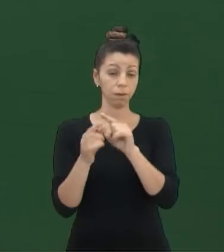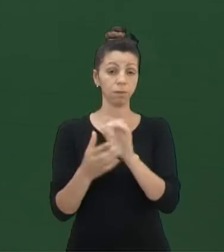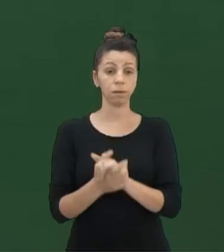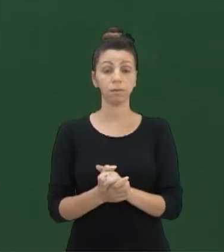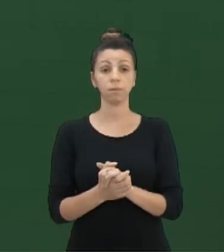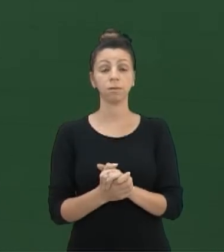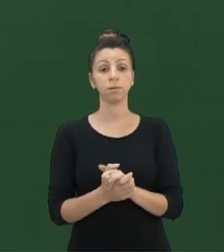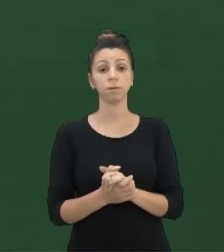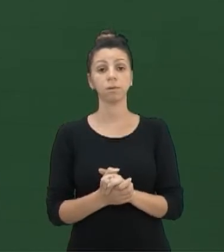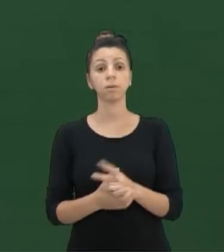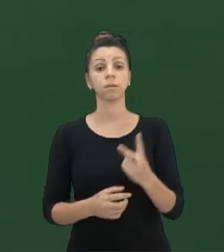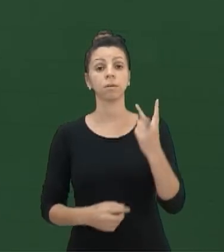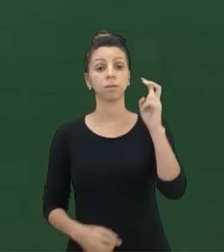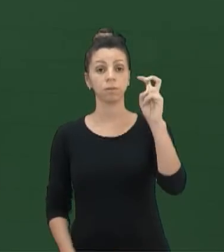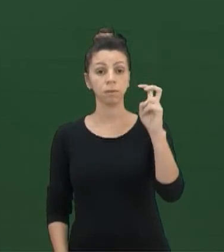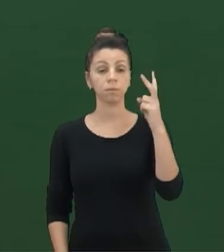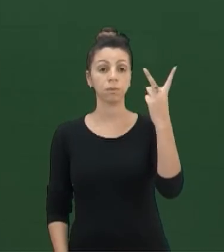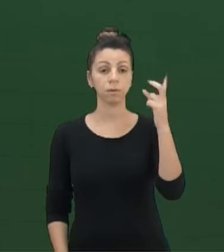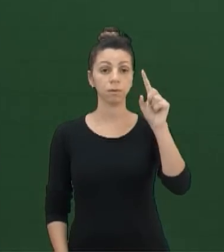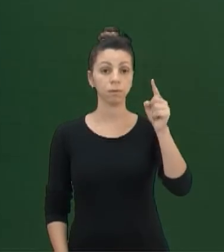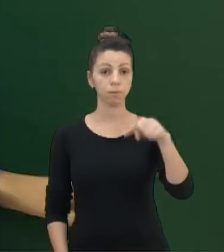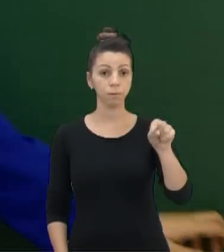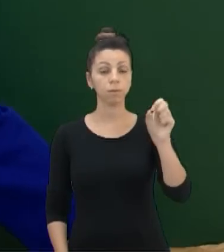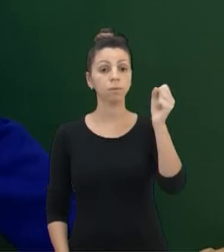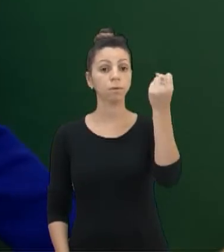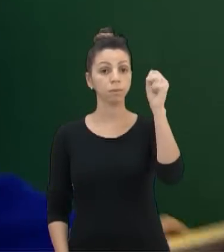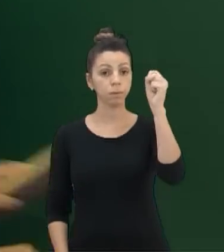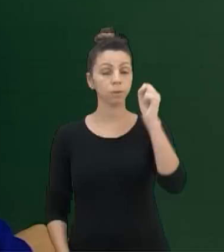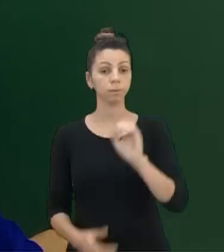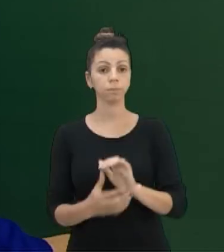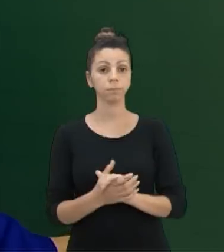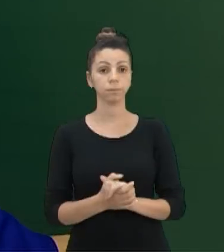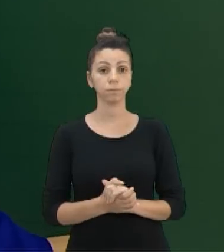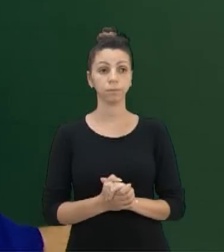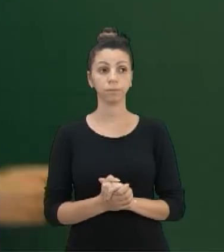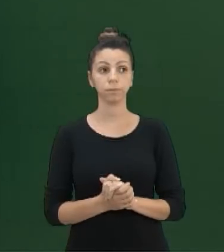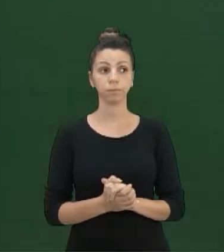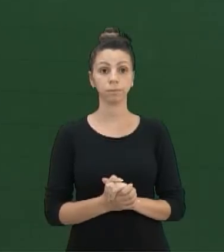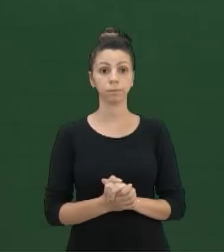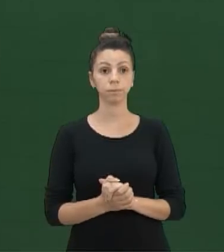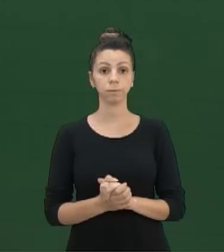Então, 52, deixa eu usar outra cor de giz.